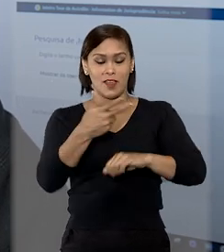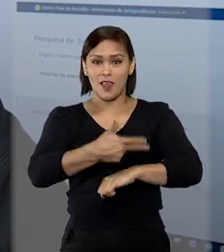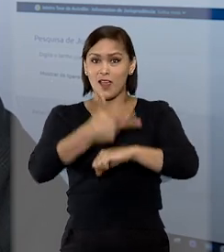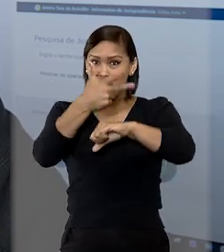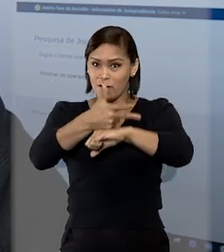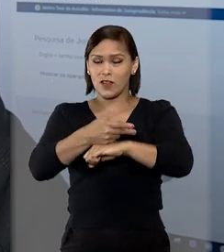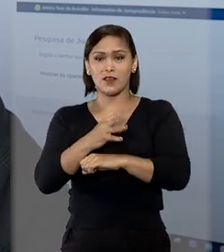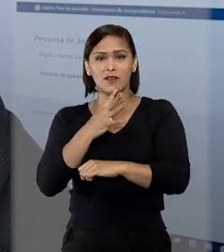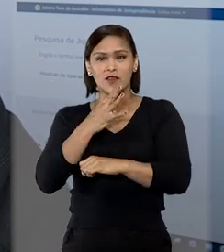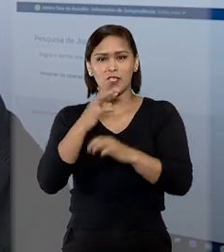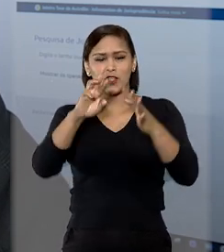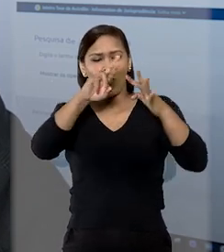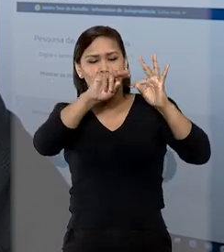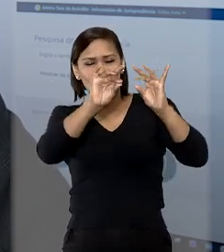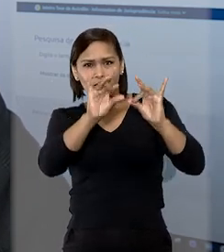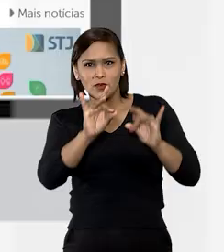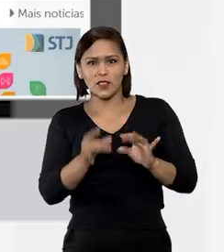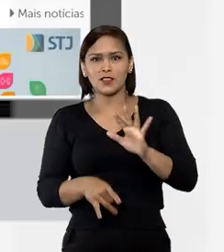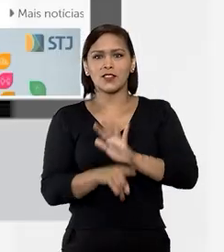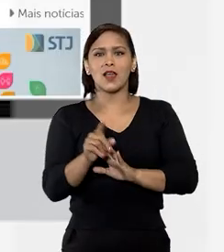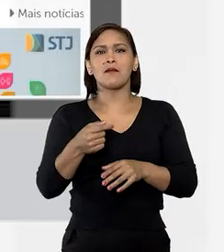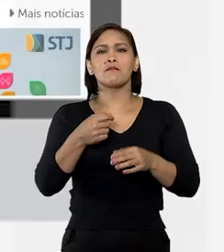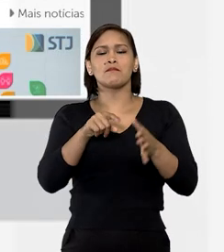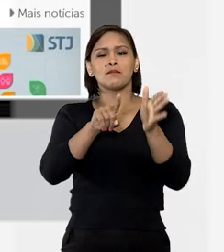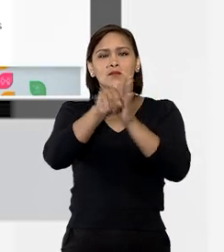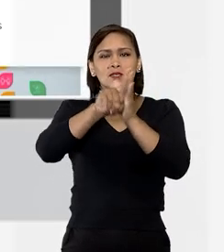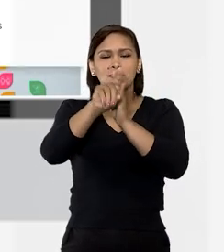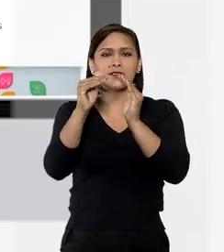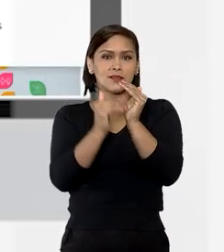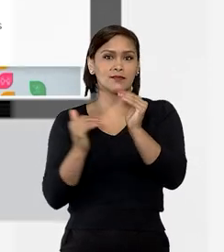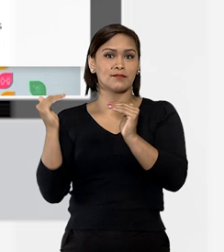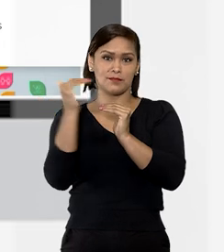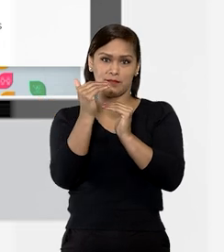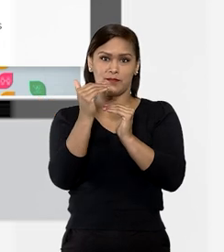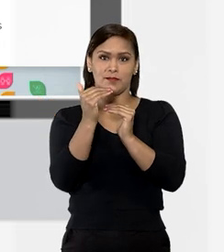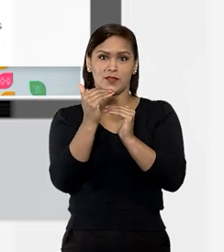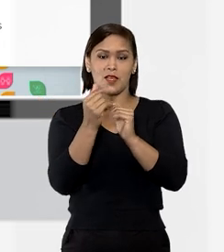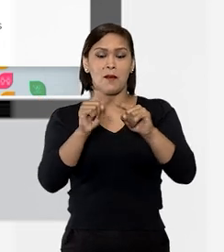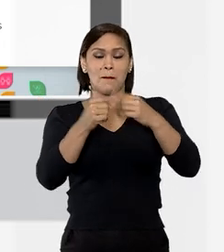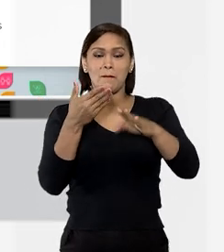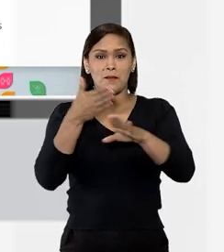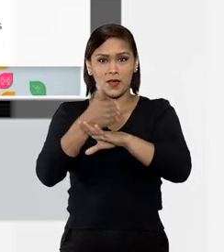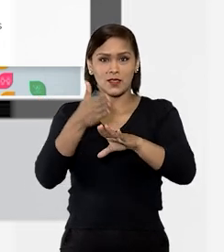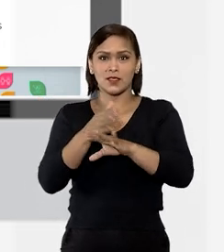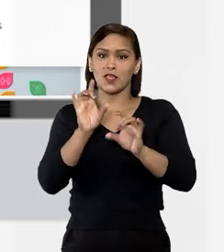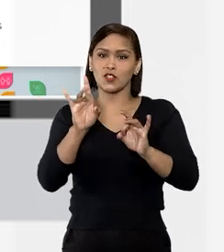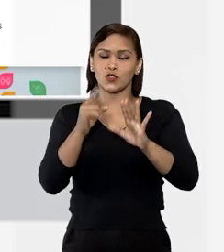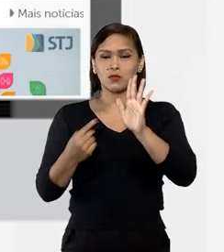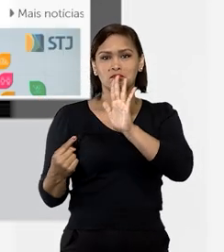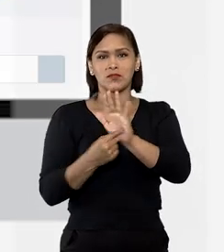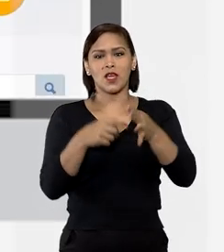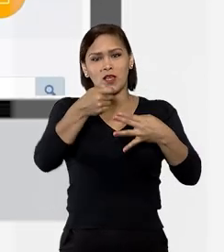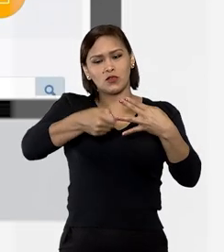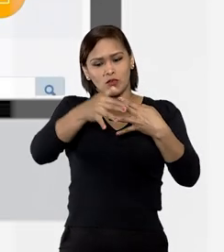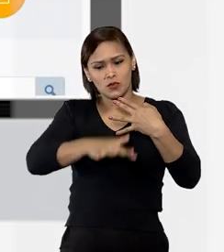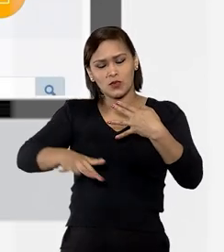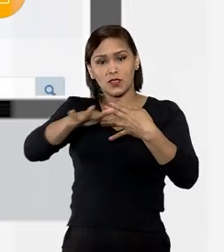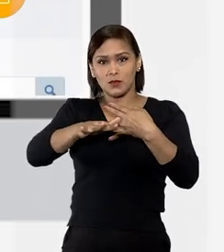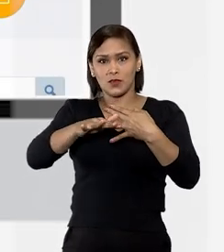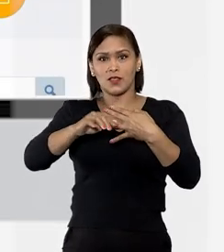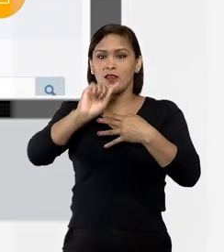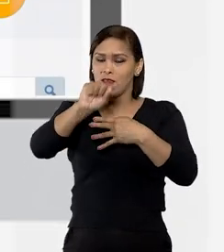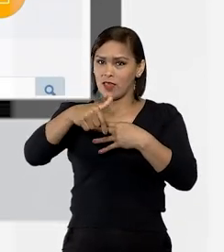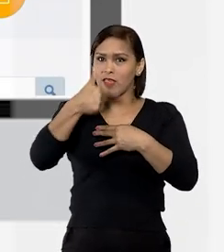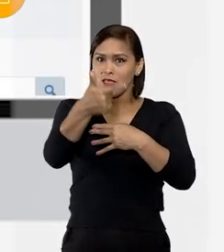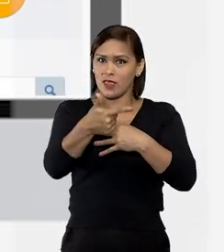da ferramenta Pesquisa Avançada. Para acessá-la, basta clicar em Jurisprudência e, em seguida, Jurisprudência do